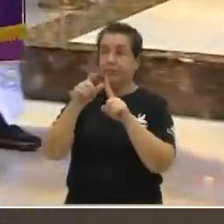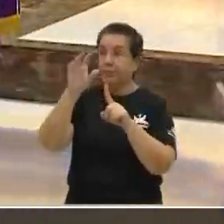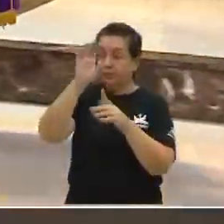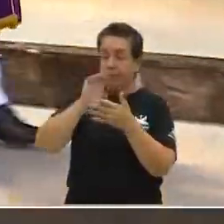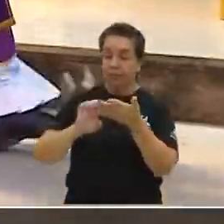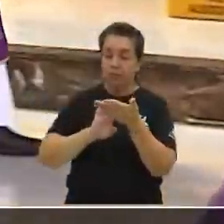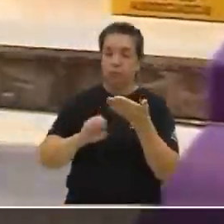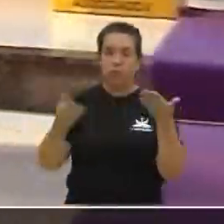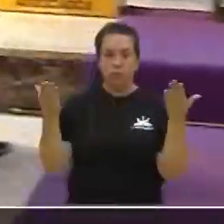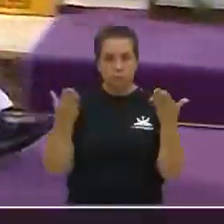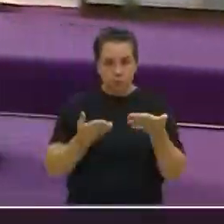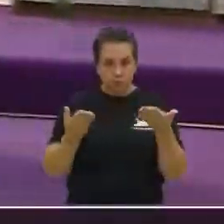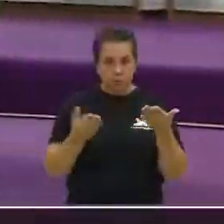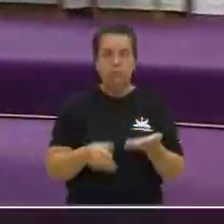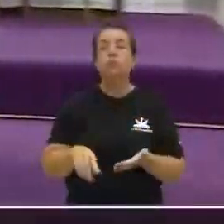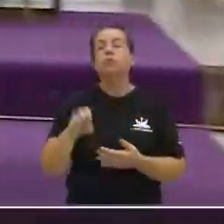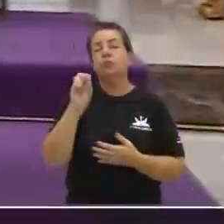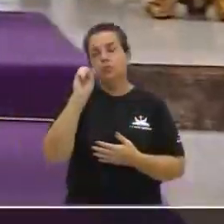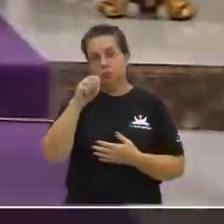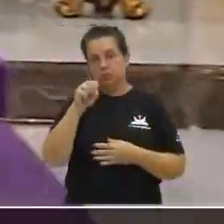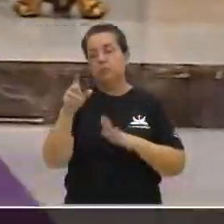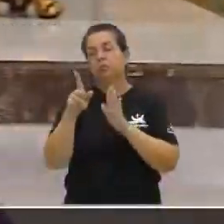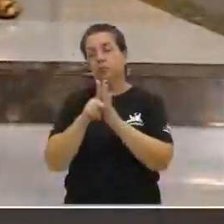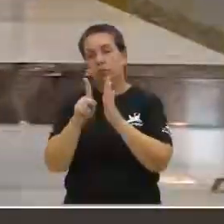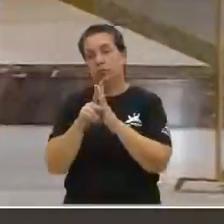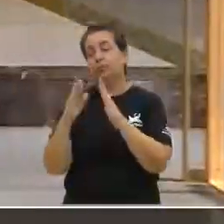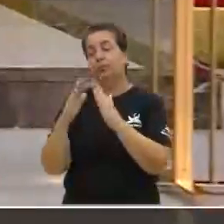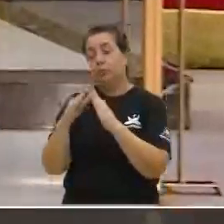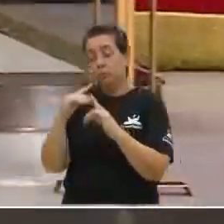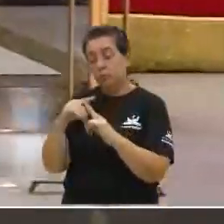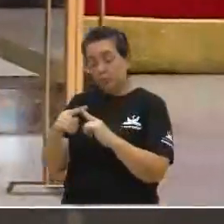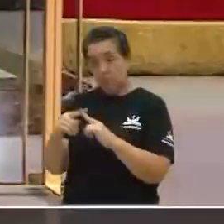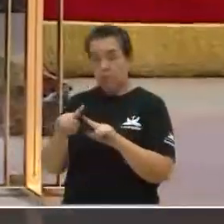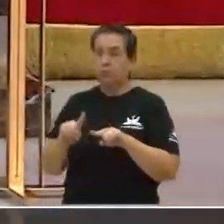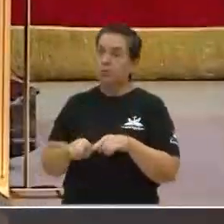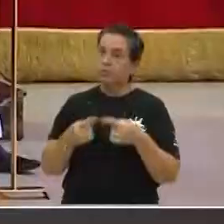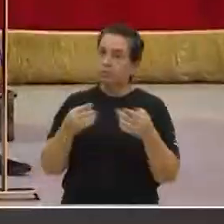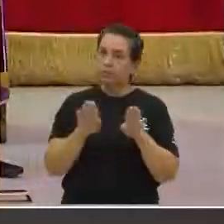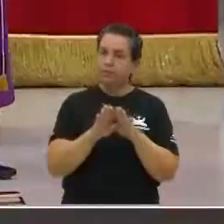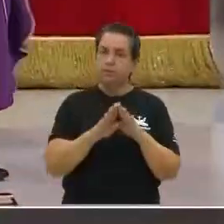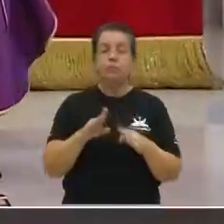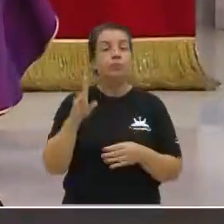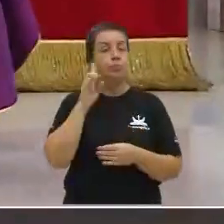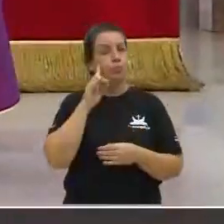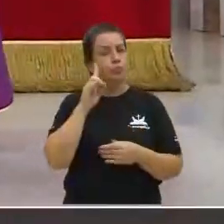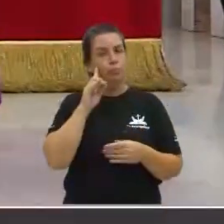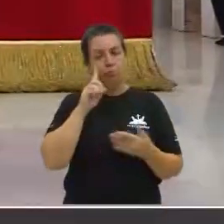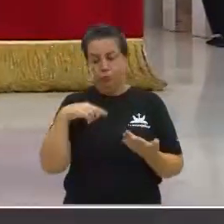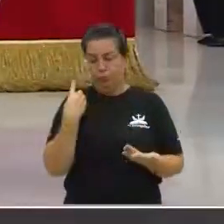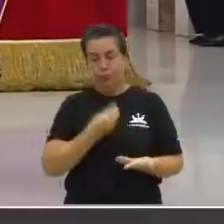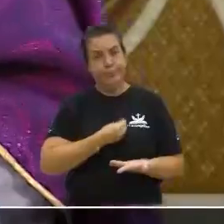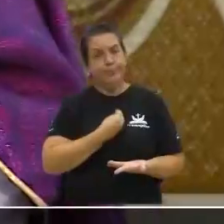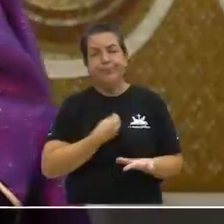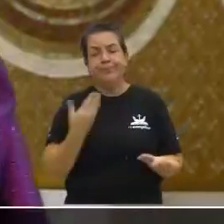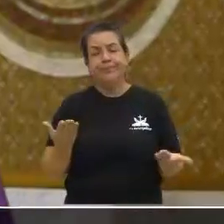que é eclesial, mas também é no nosso dia a dia. Somos pessoas que